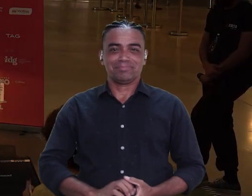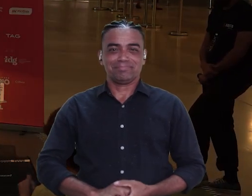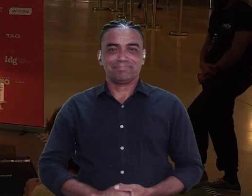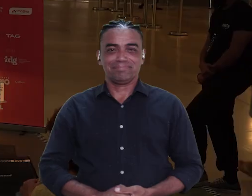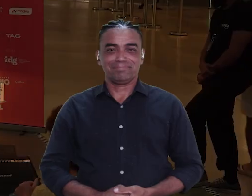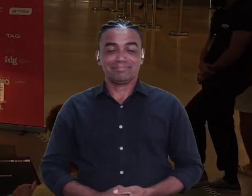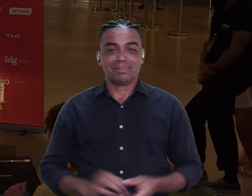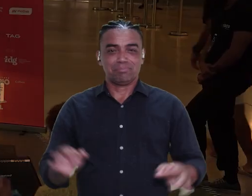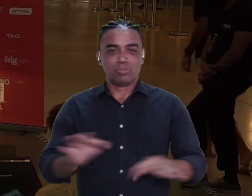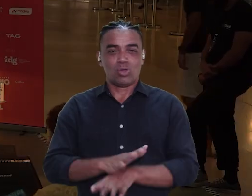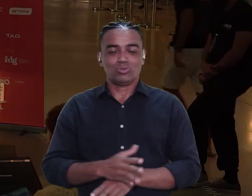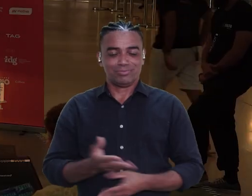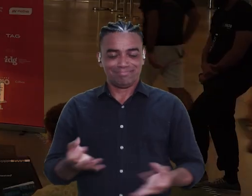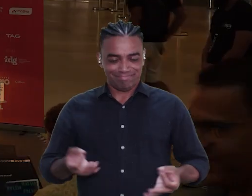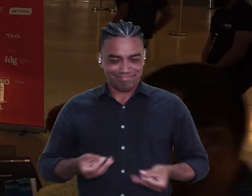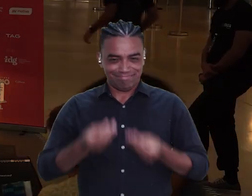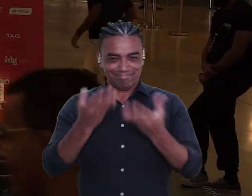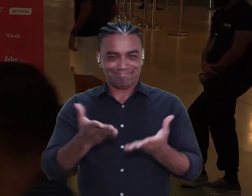Pronto.